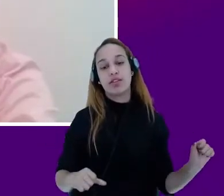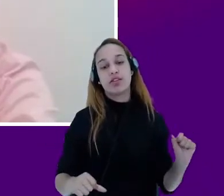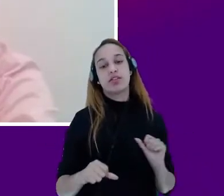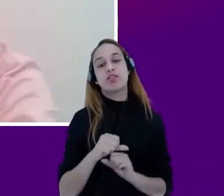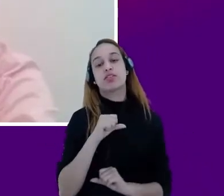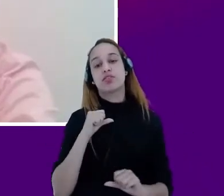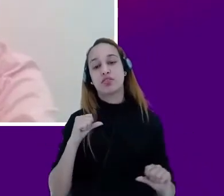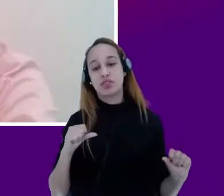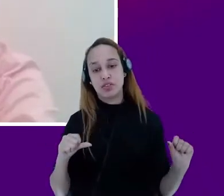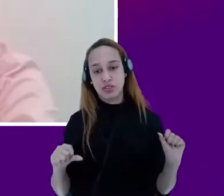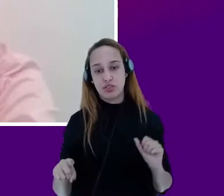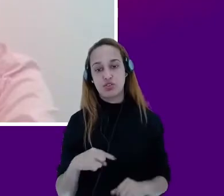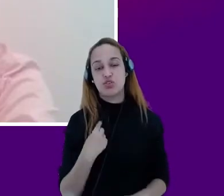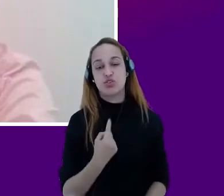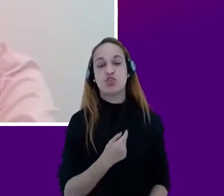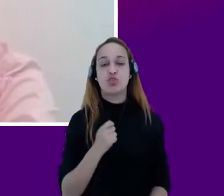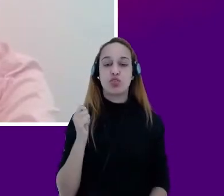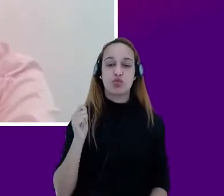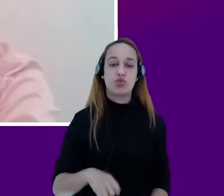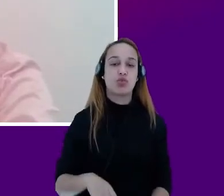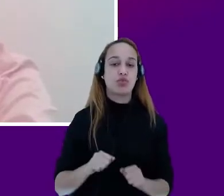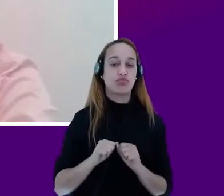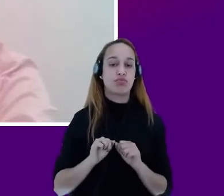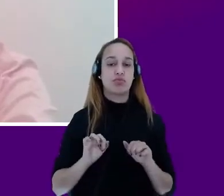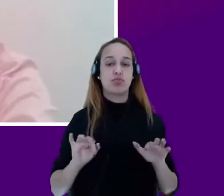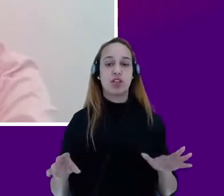do que a gente vai ser capaz de fazer para todo sempre.